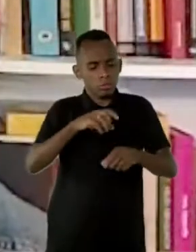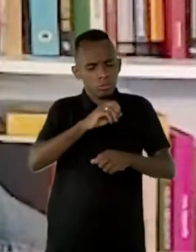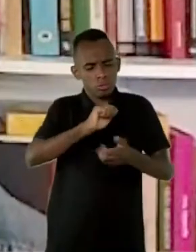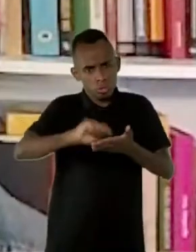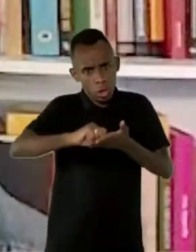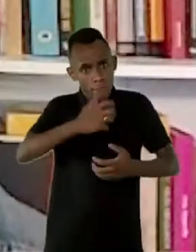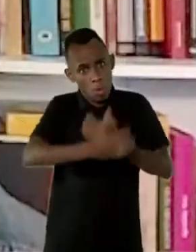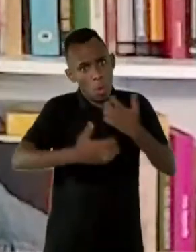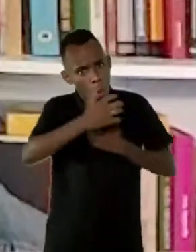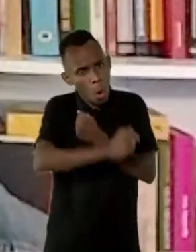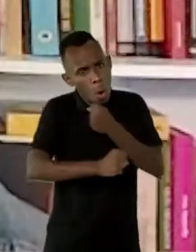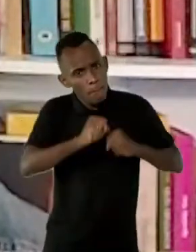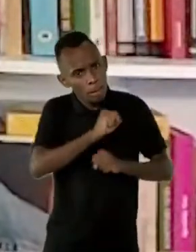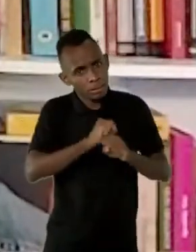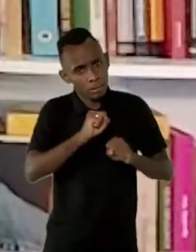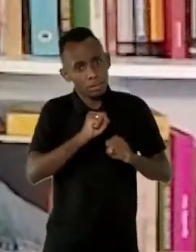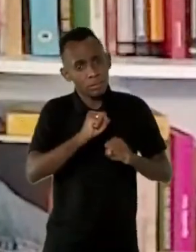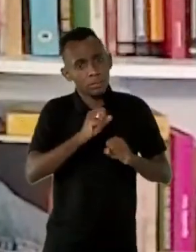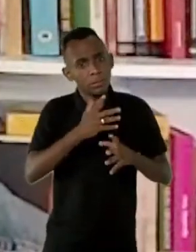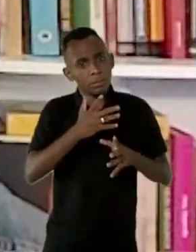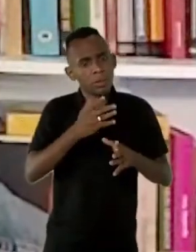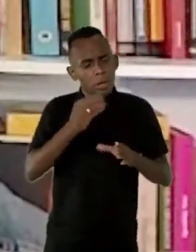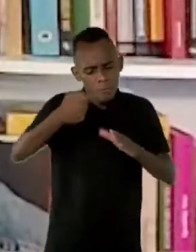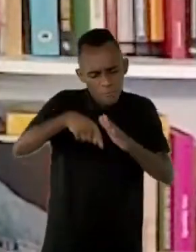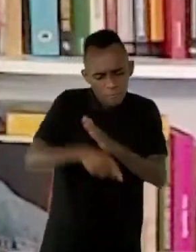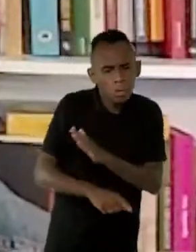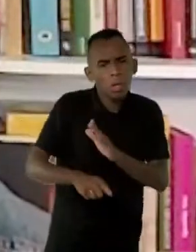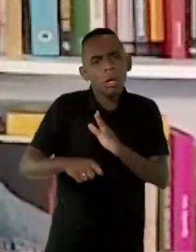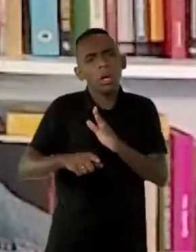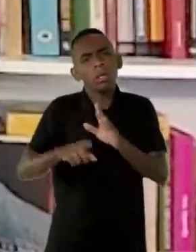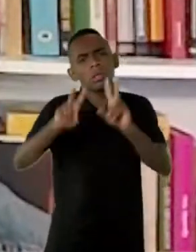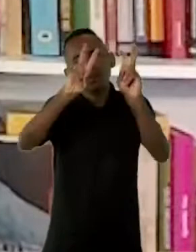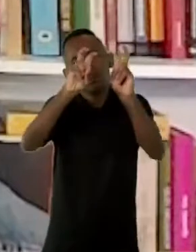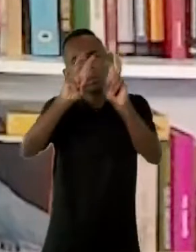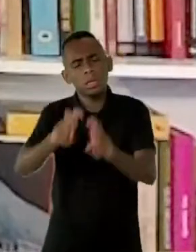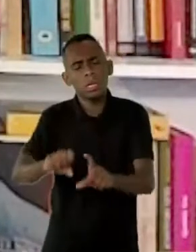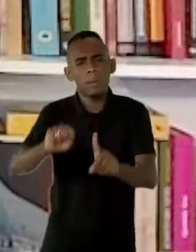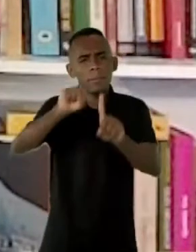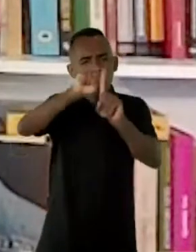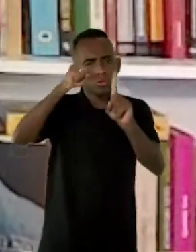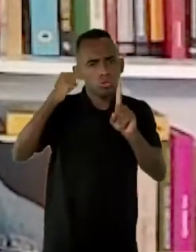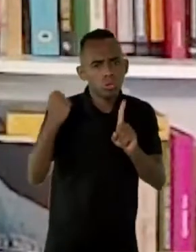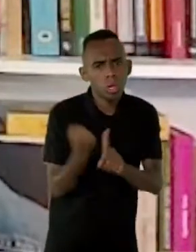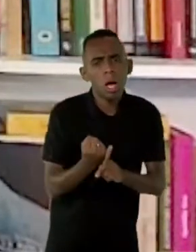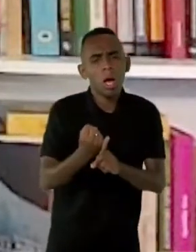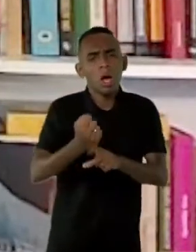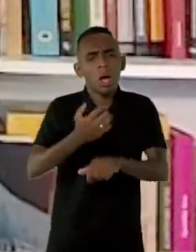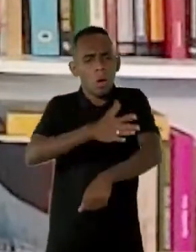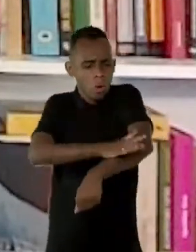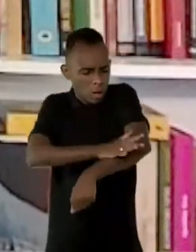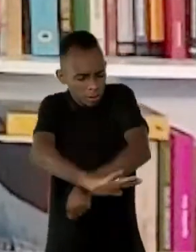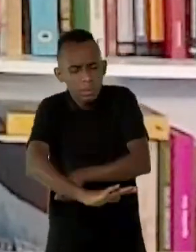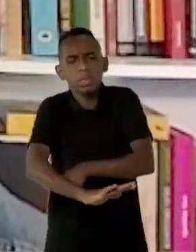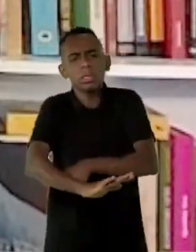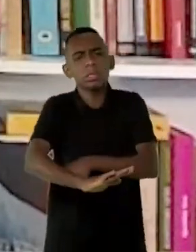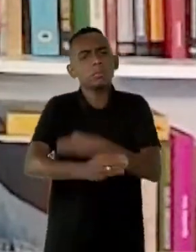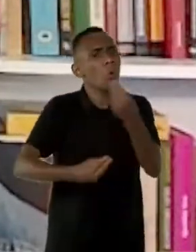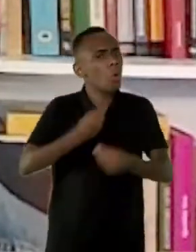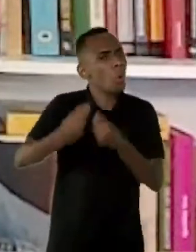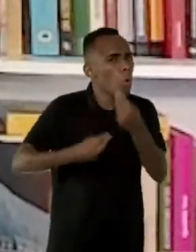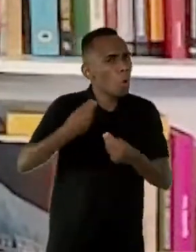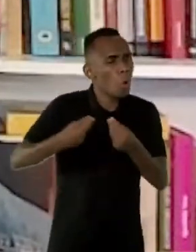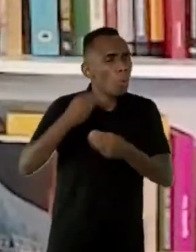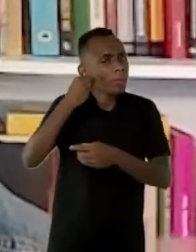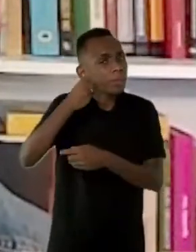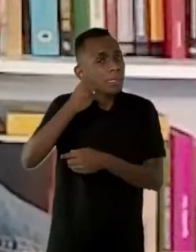com temas também aprofundados sobre a questão social, sobre o racismo, sobre a condição da mulher e sobre o Brasil, né? Sobretudo sobre